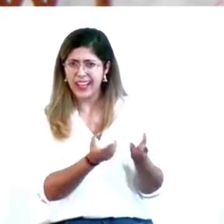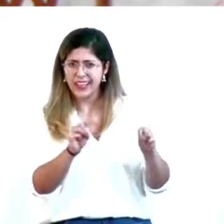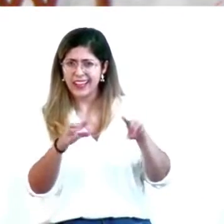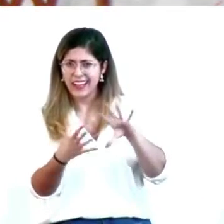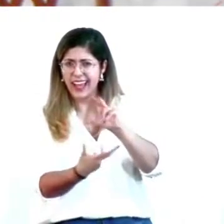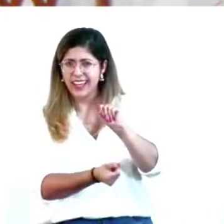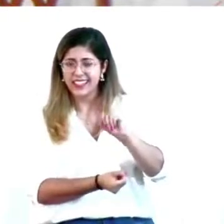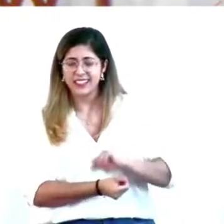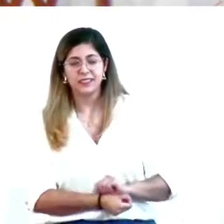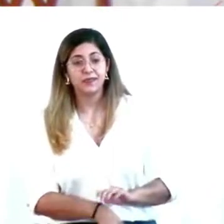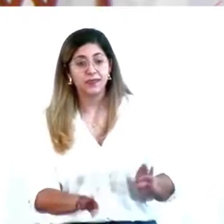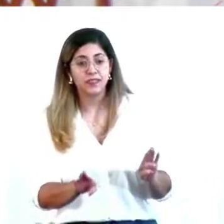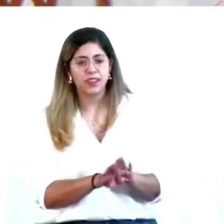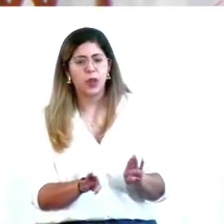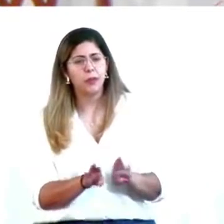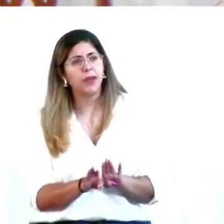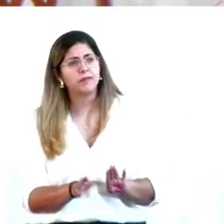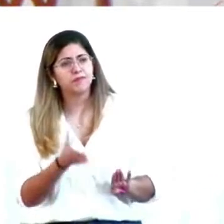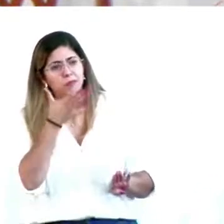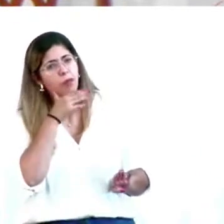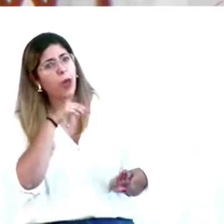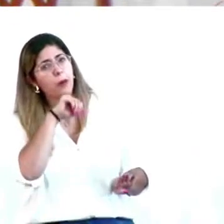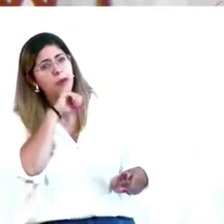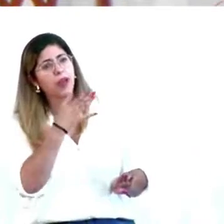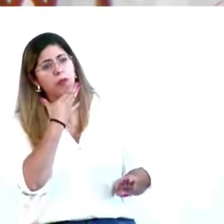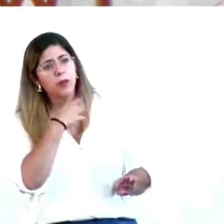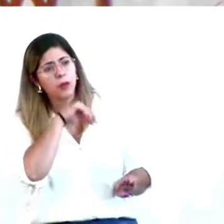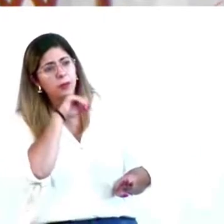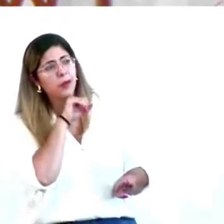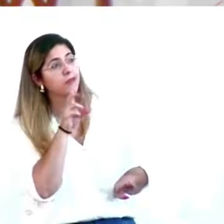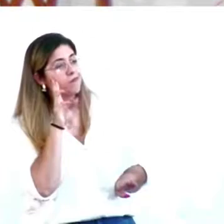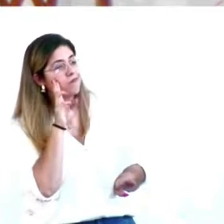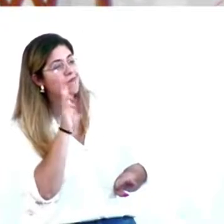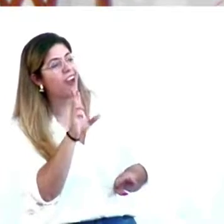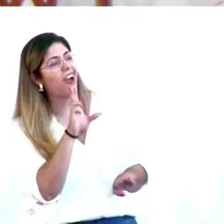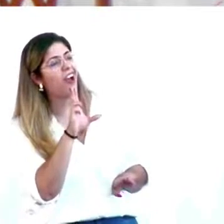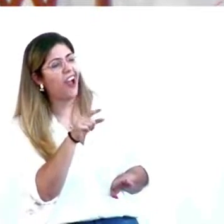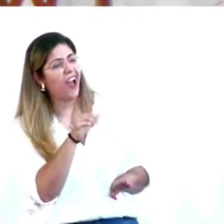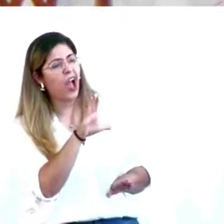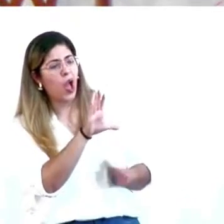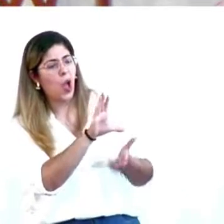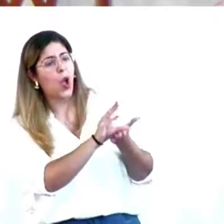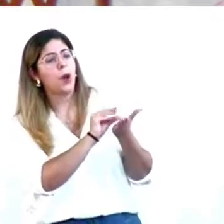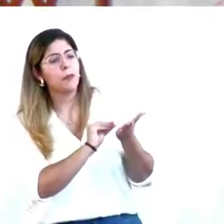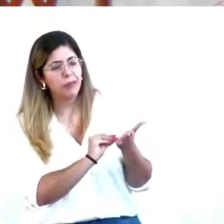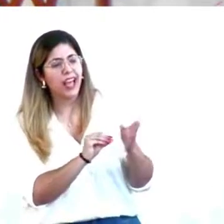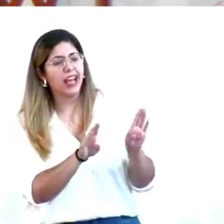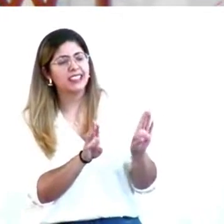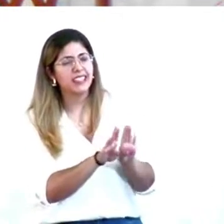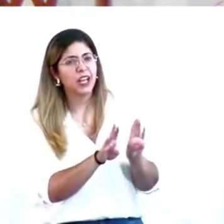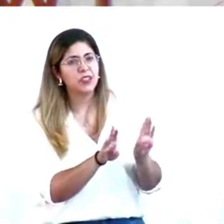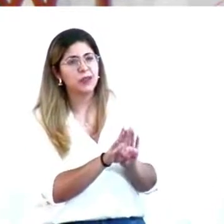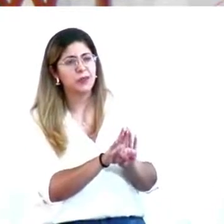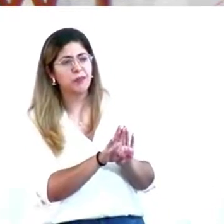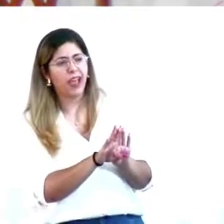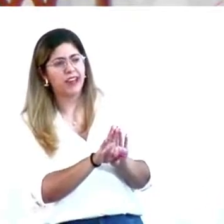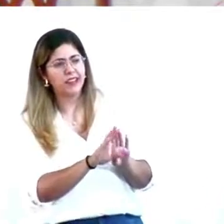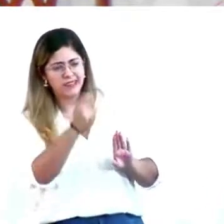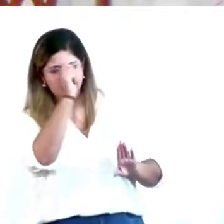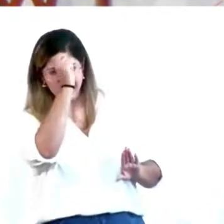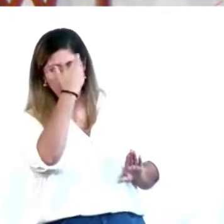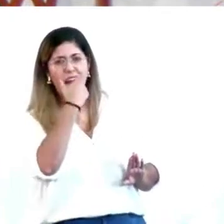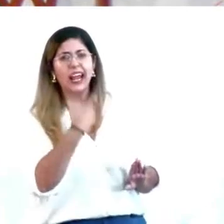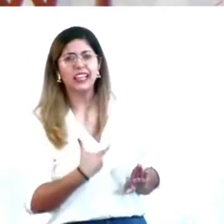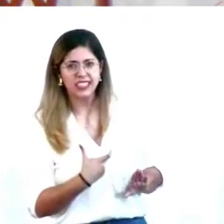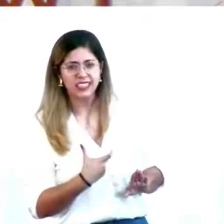nós olhamos e tentamos nos espelhar neles e ser uma espécie de uma